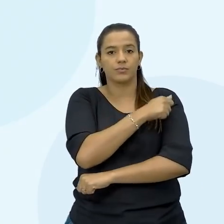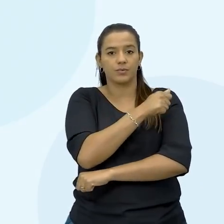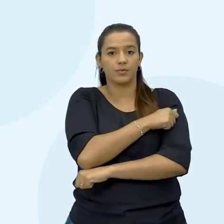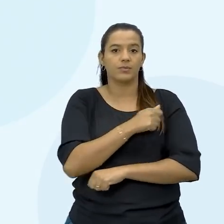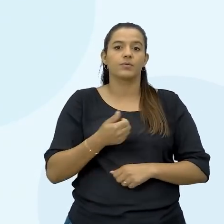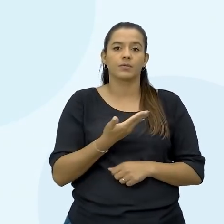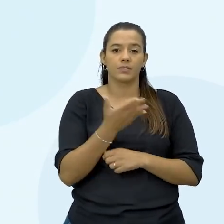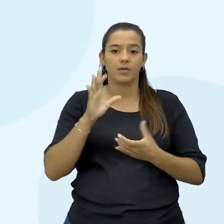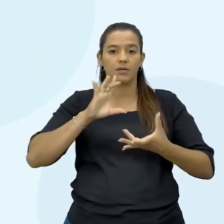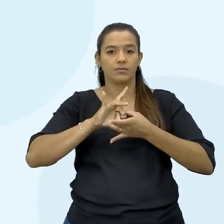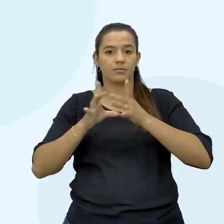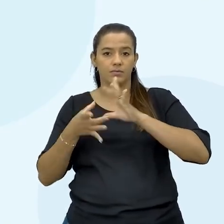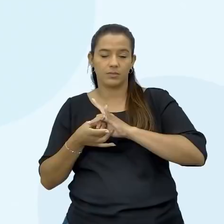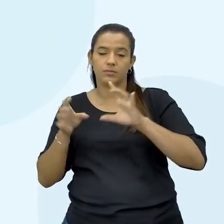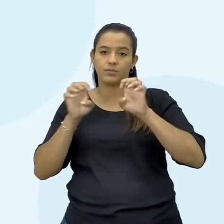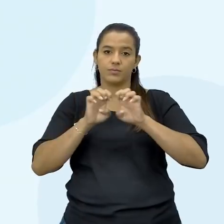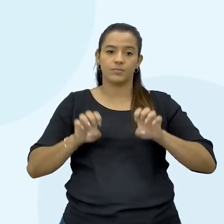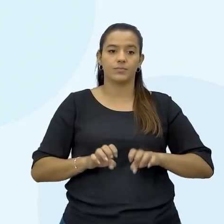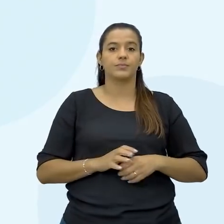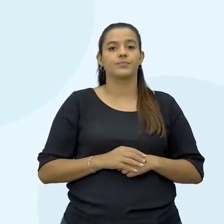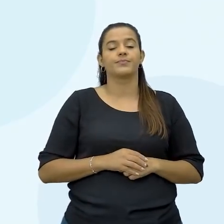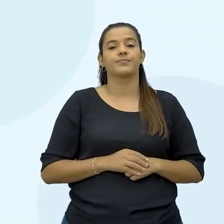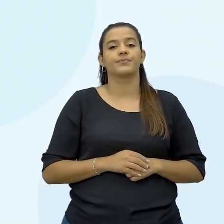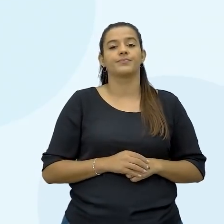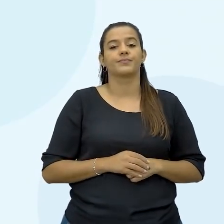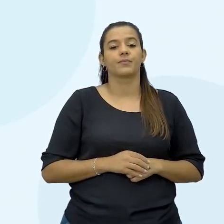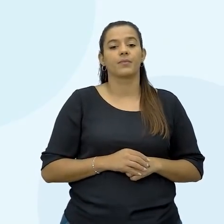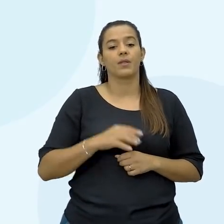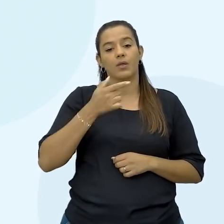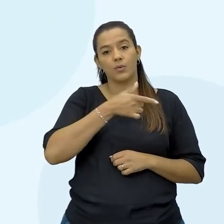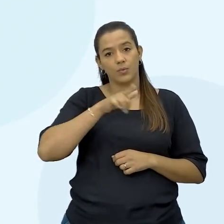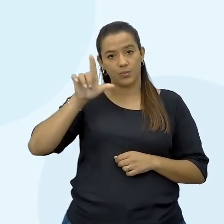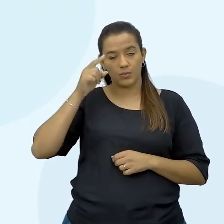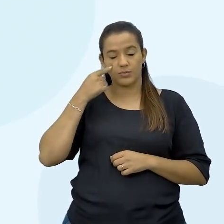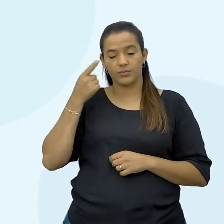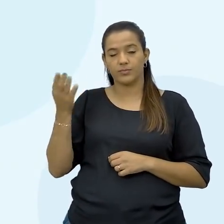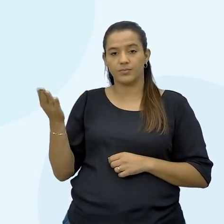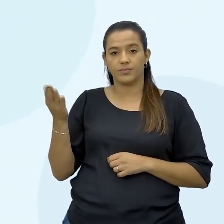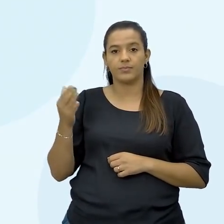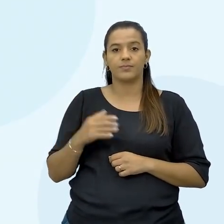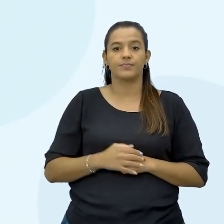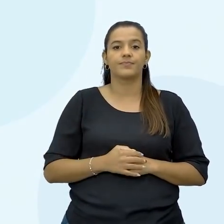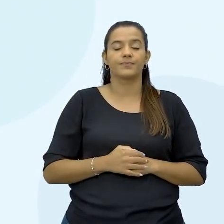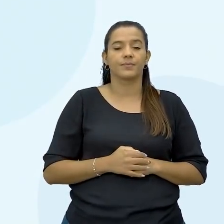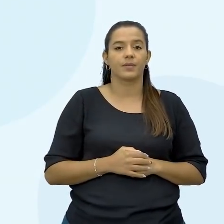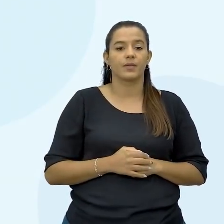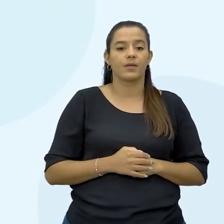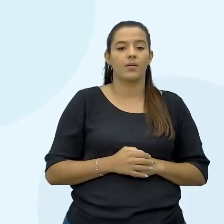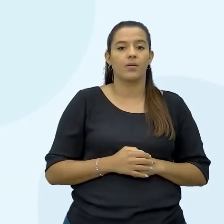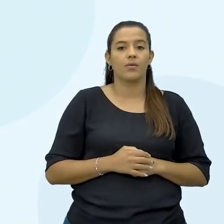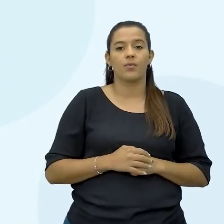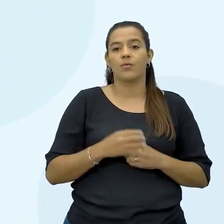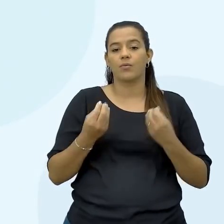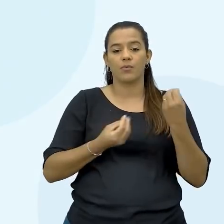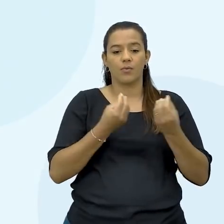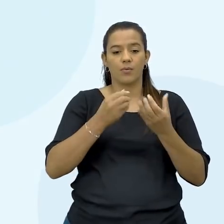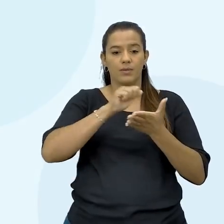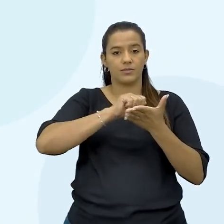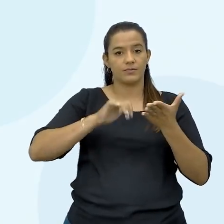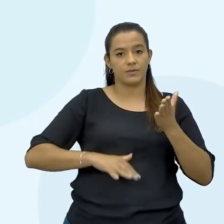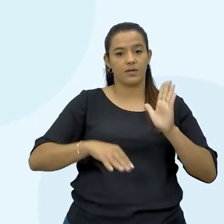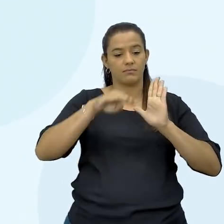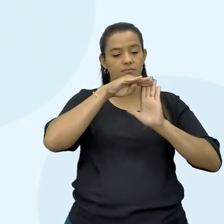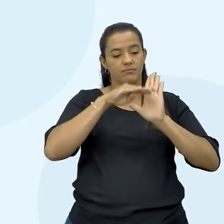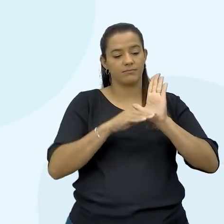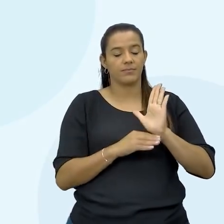meio dos eixos estruturantes. Bom, neste próximo slide, nós temos a estrutura da atividade. Na estrutura